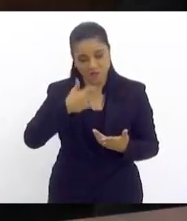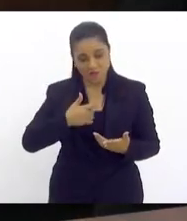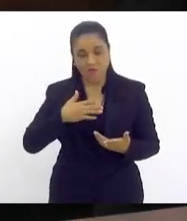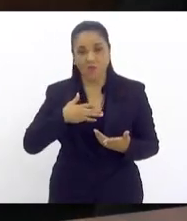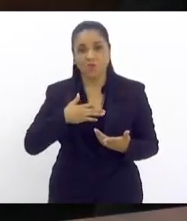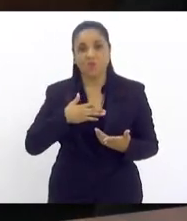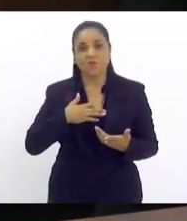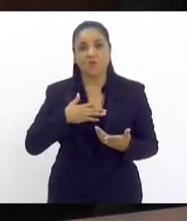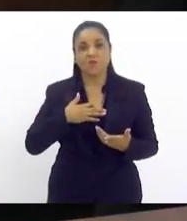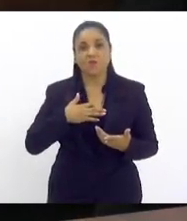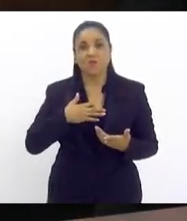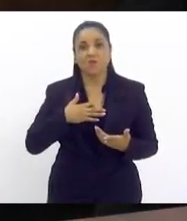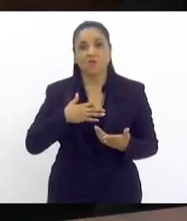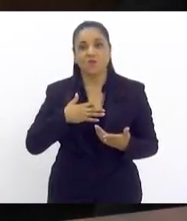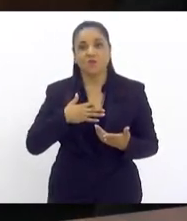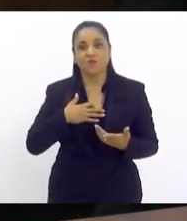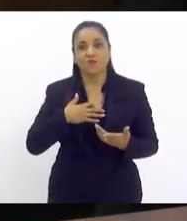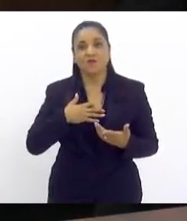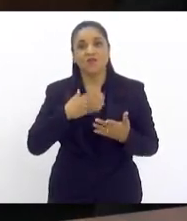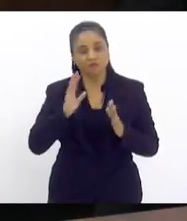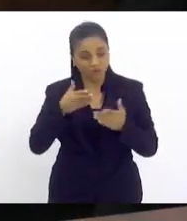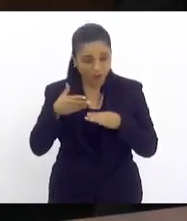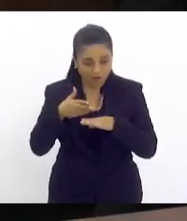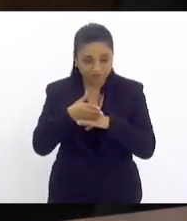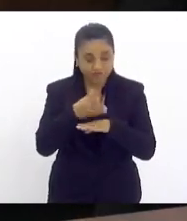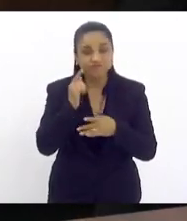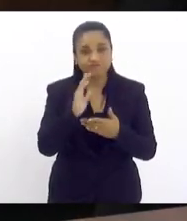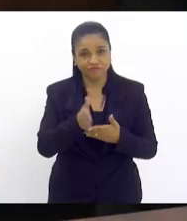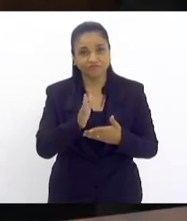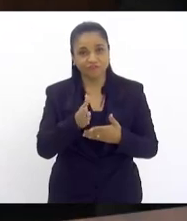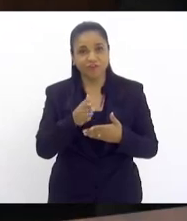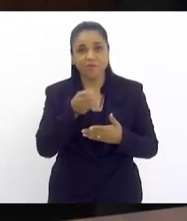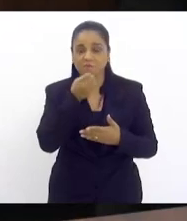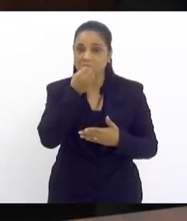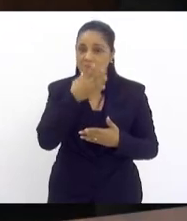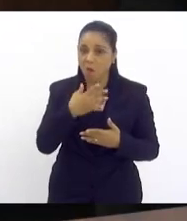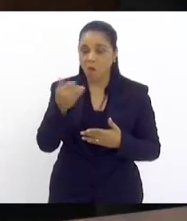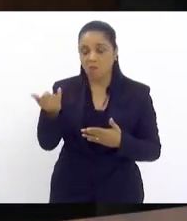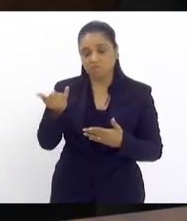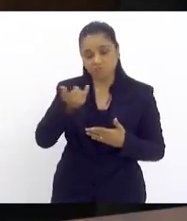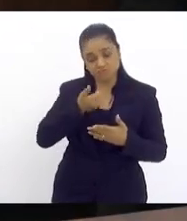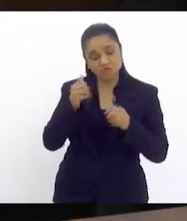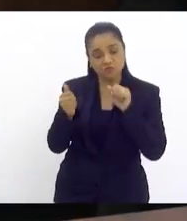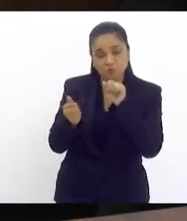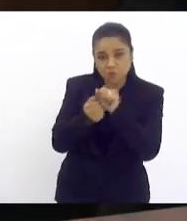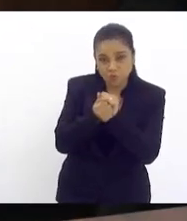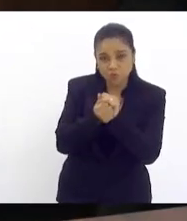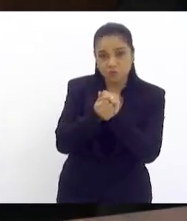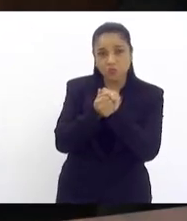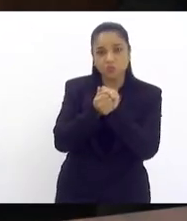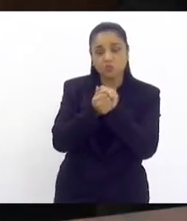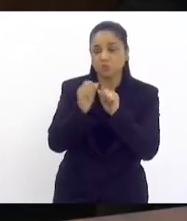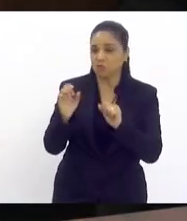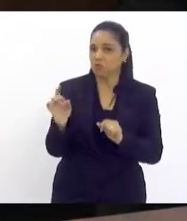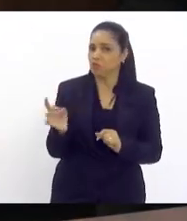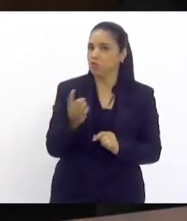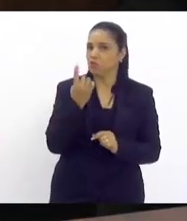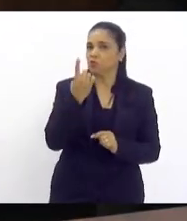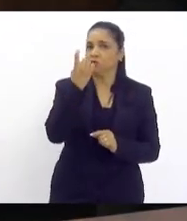tá? Mas ele disse que é bom que estejamos juntos. Não me deixe sozinho.